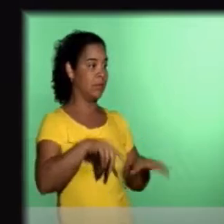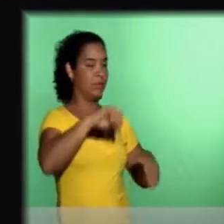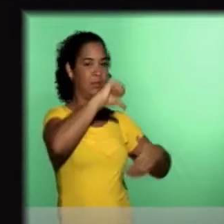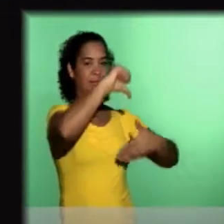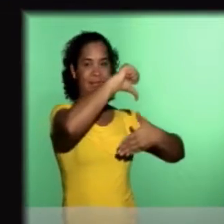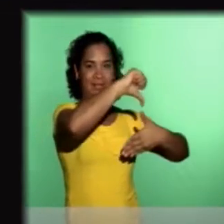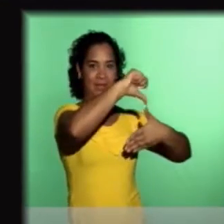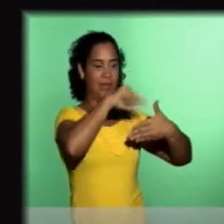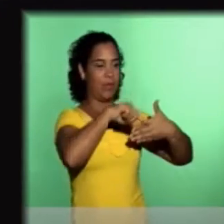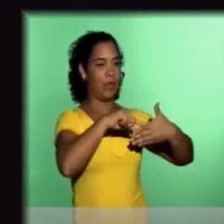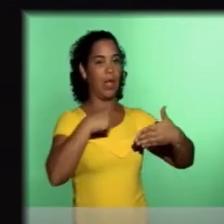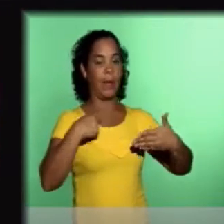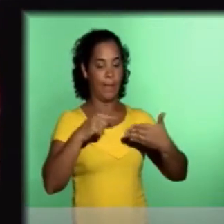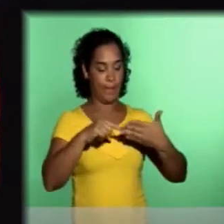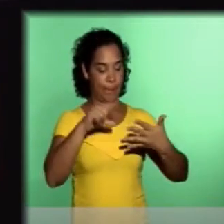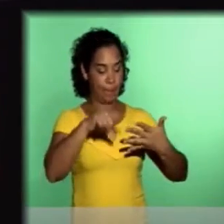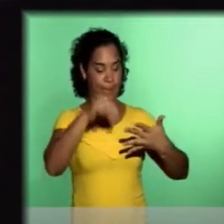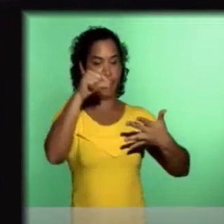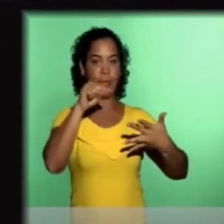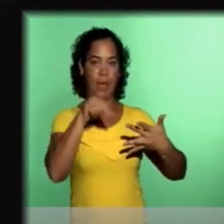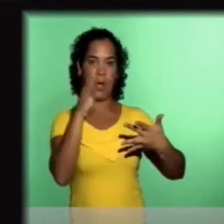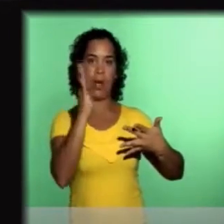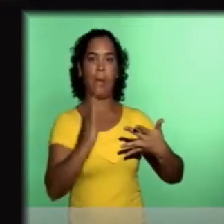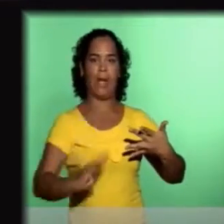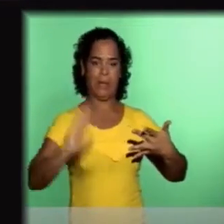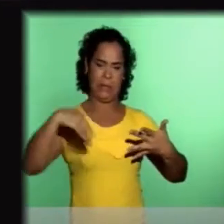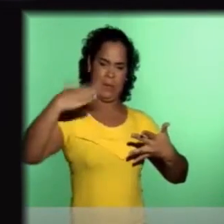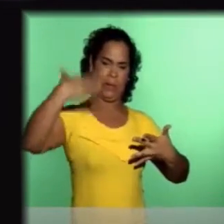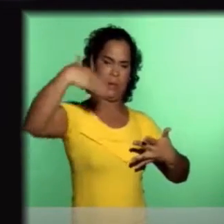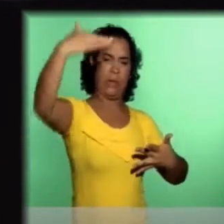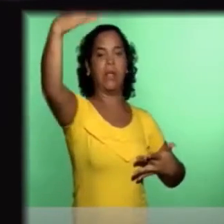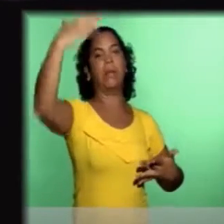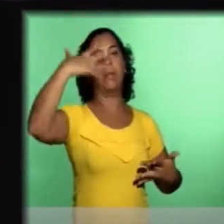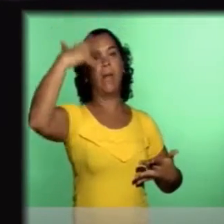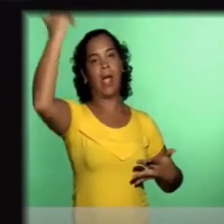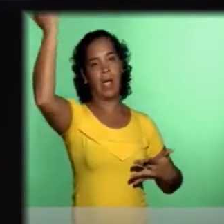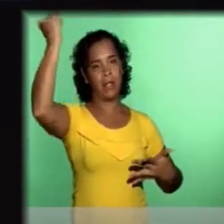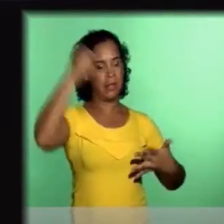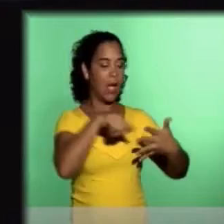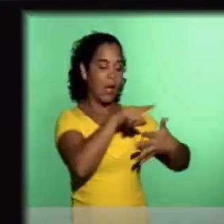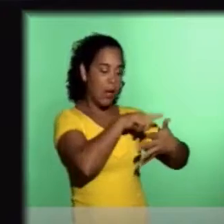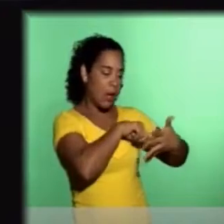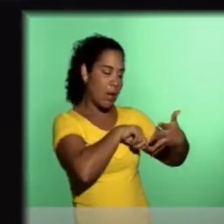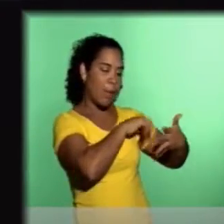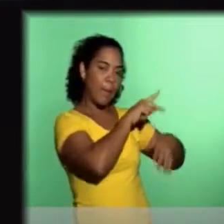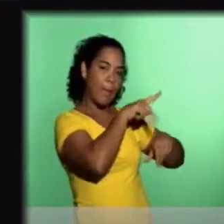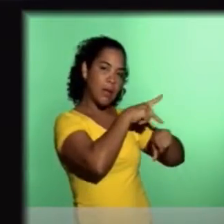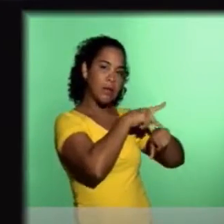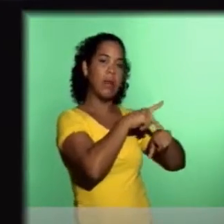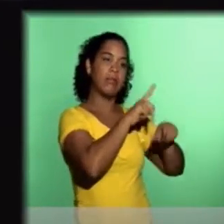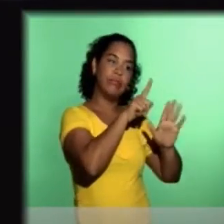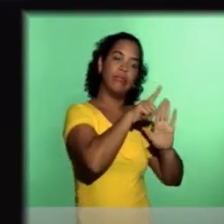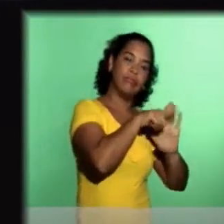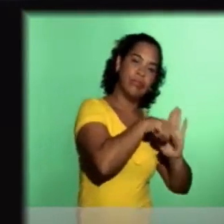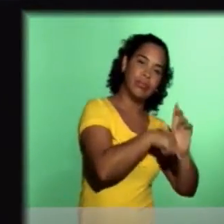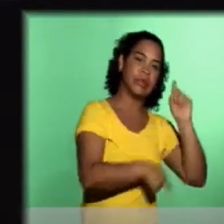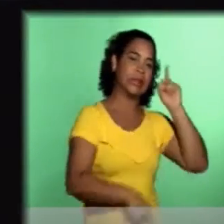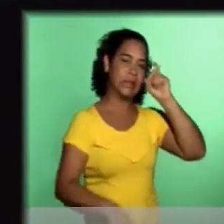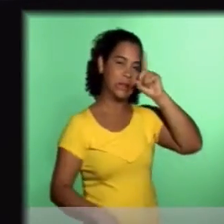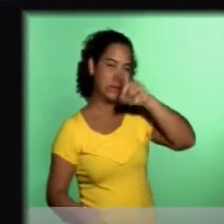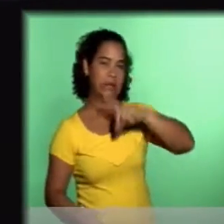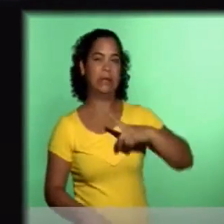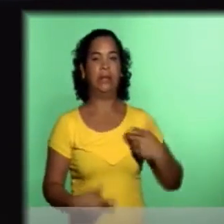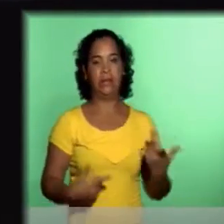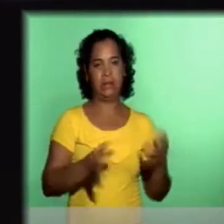do sul da Ásia, né? Especialmente Índia, Bangladesh, que ainda são países em que o direito à educação é muito difícil de ser